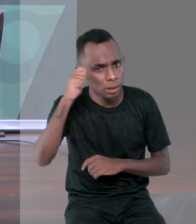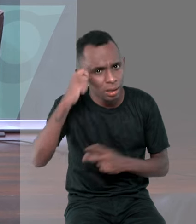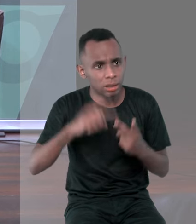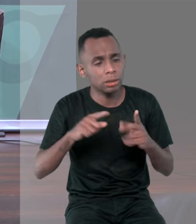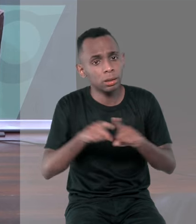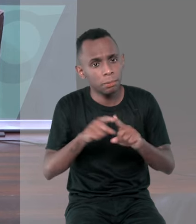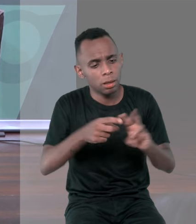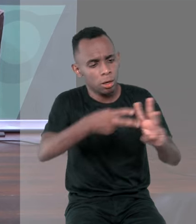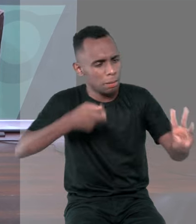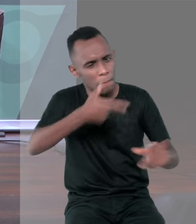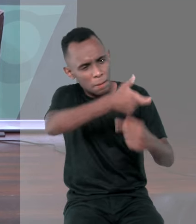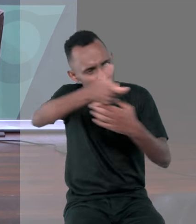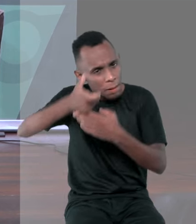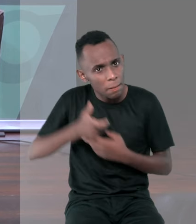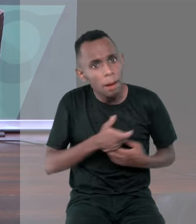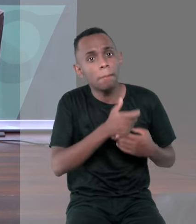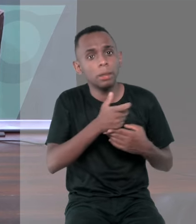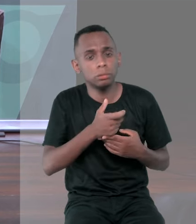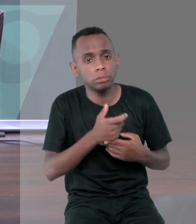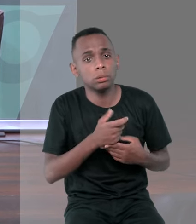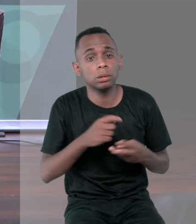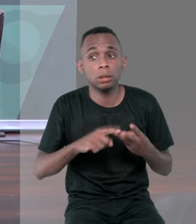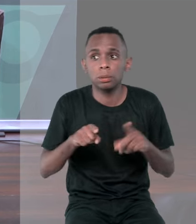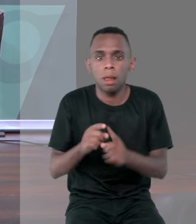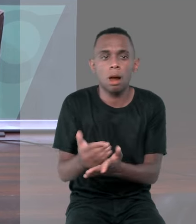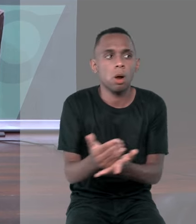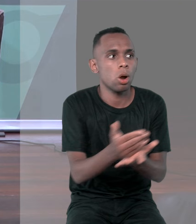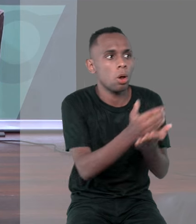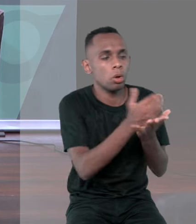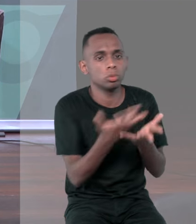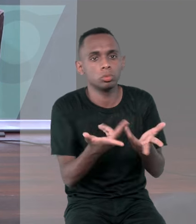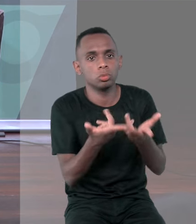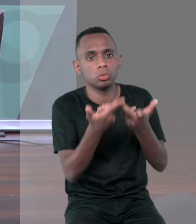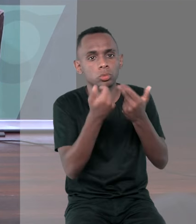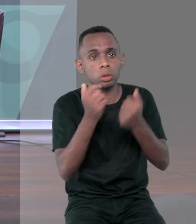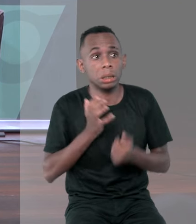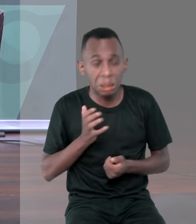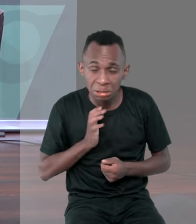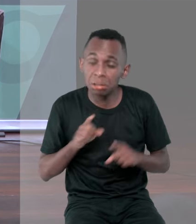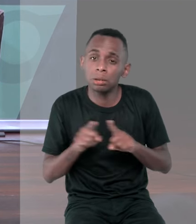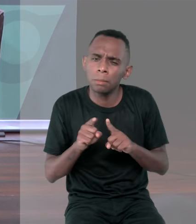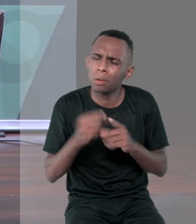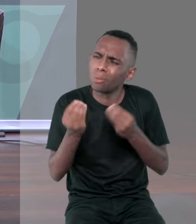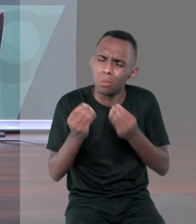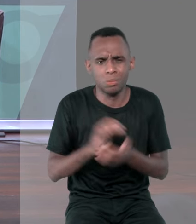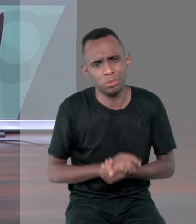indígenas, do roubo de riquezas, e como um